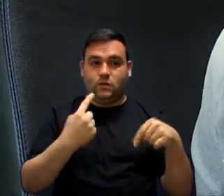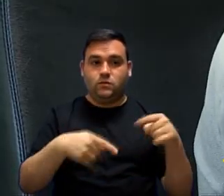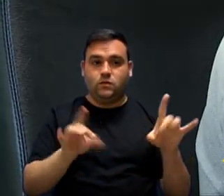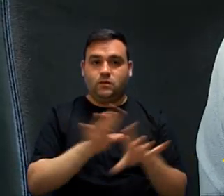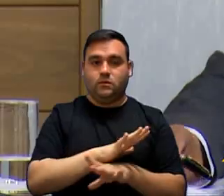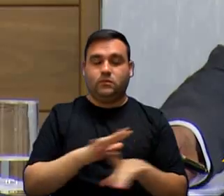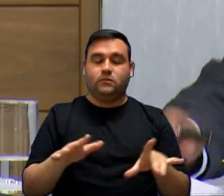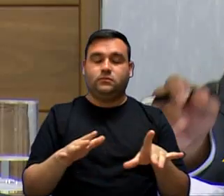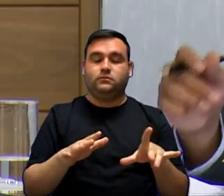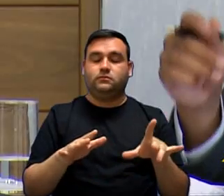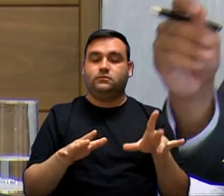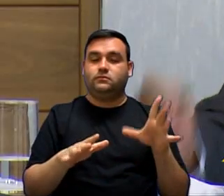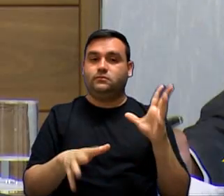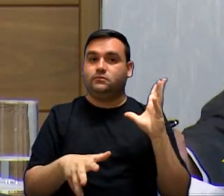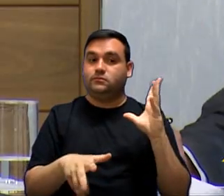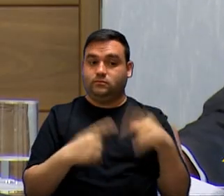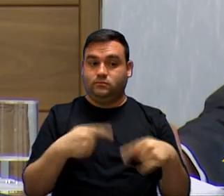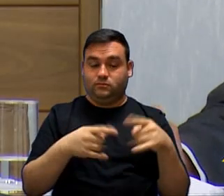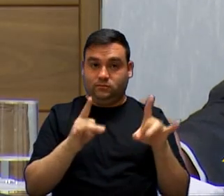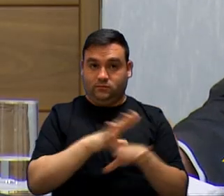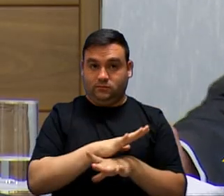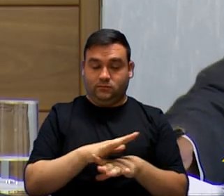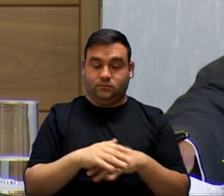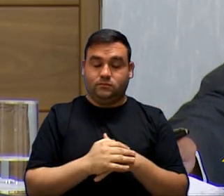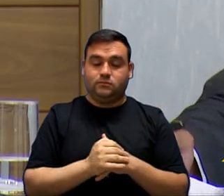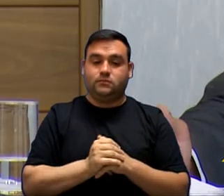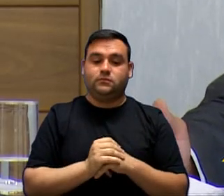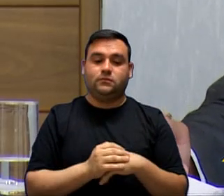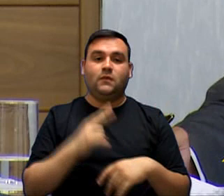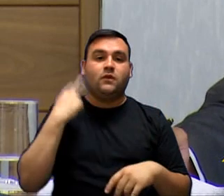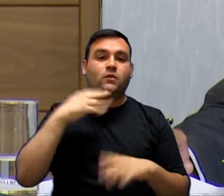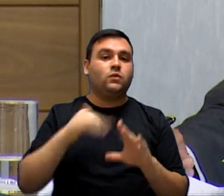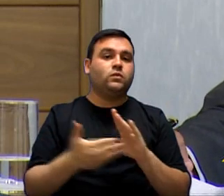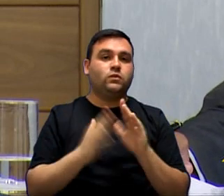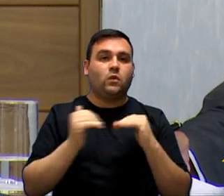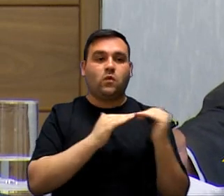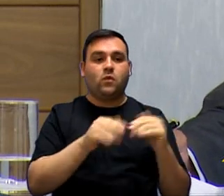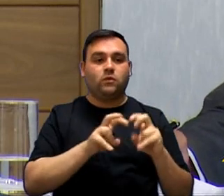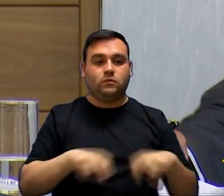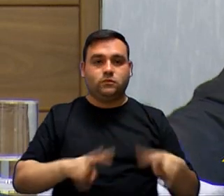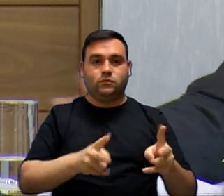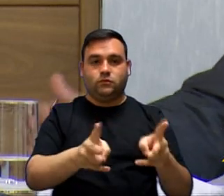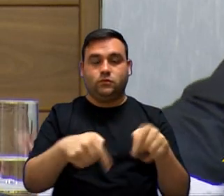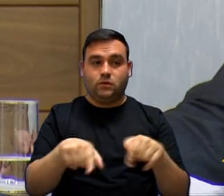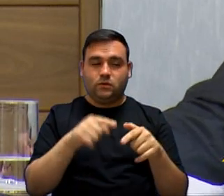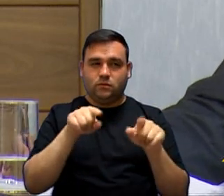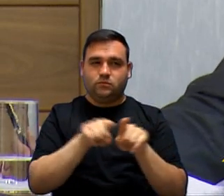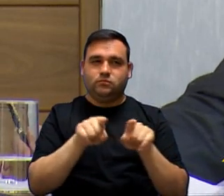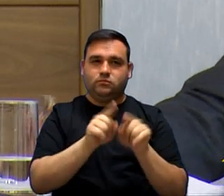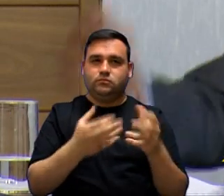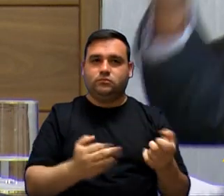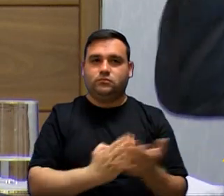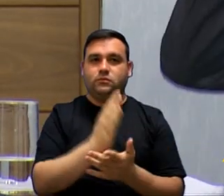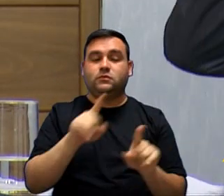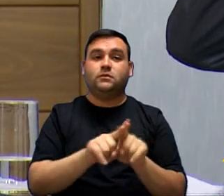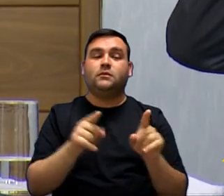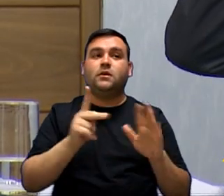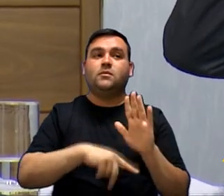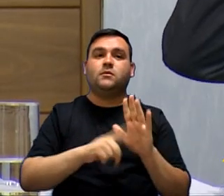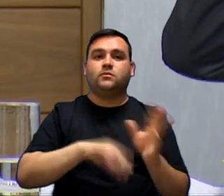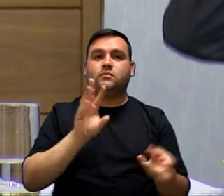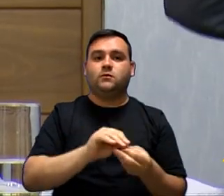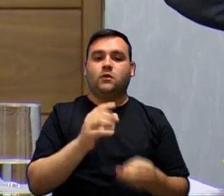a votação. A discussão. Os vereadores que concordam, pelo menos como estão, está aprovado. Projeto de